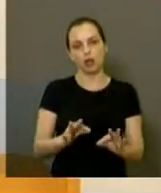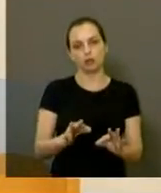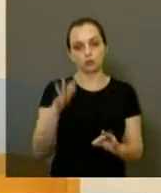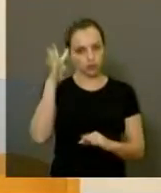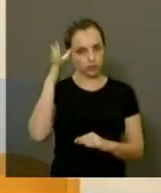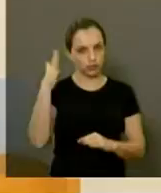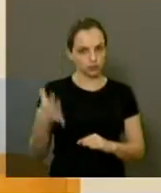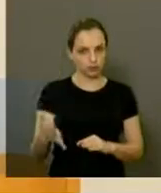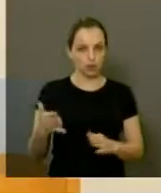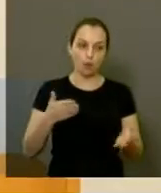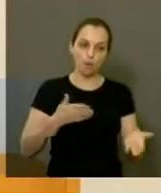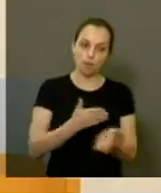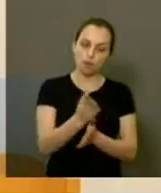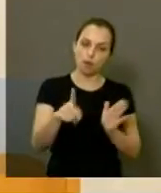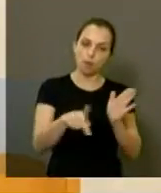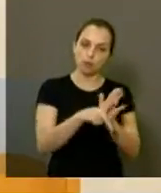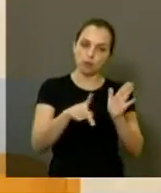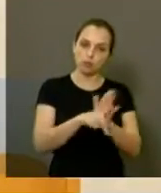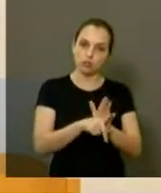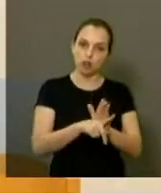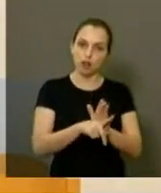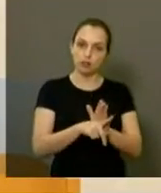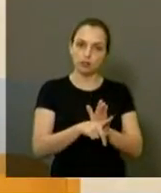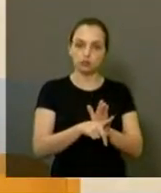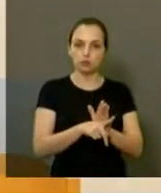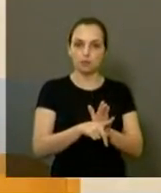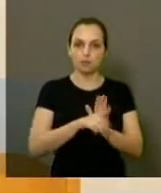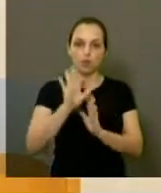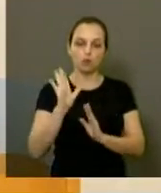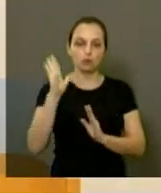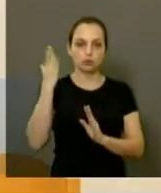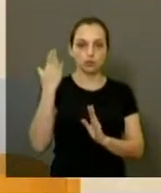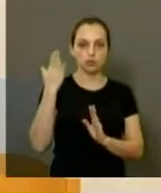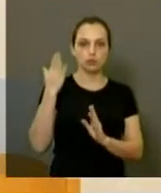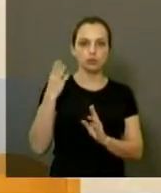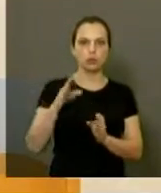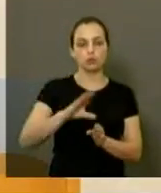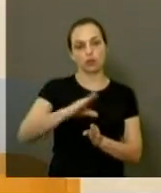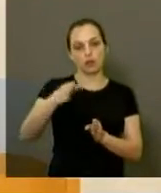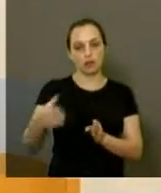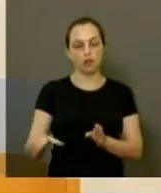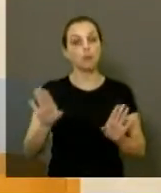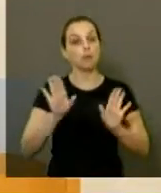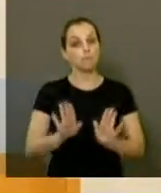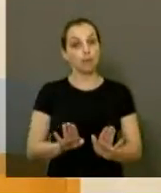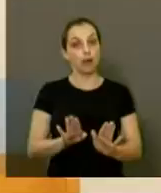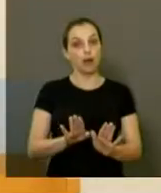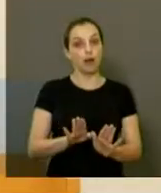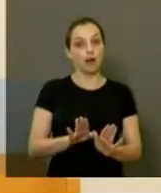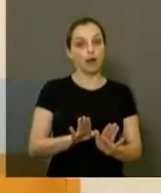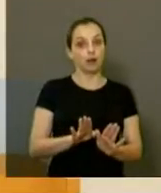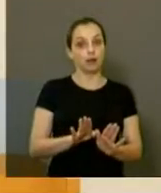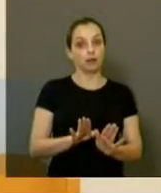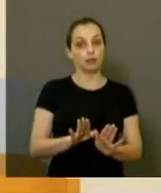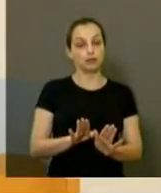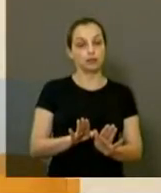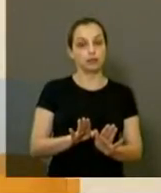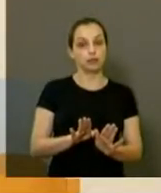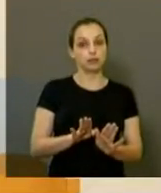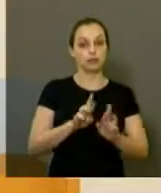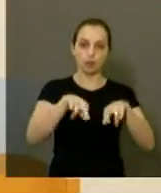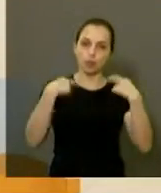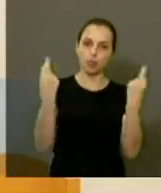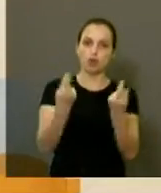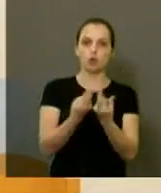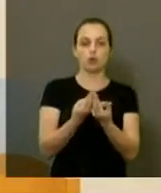decisão em aprovar o projeto não se deu no prédio da Câmara Municipal, mas sim no 6º andar do prédio